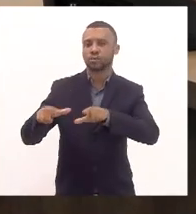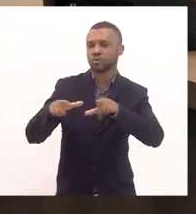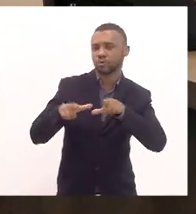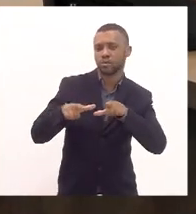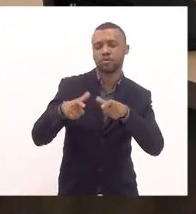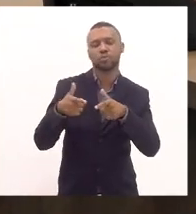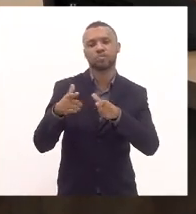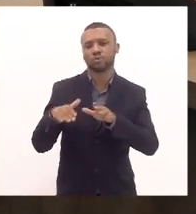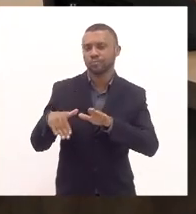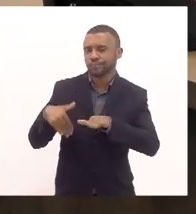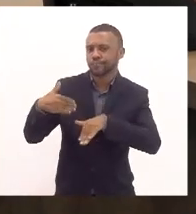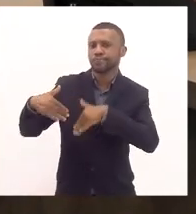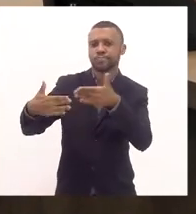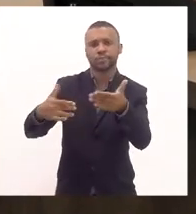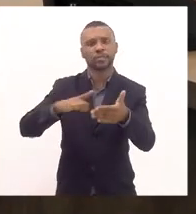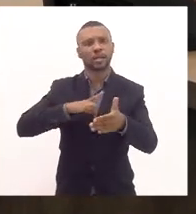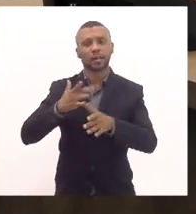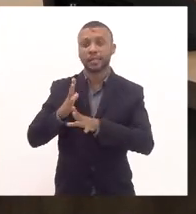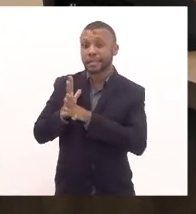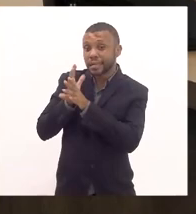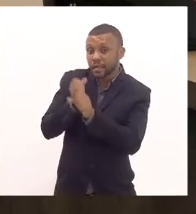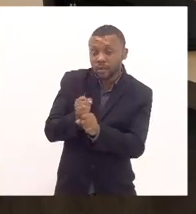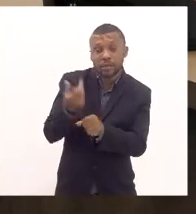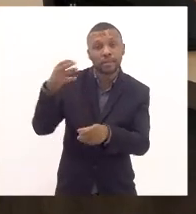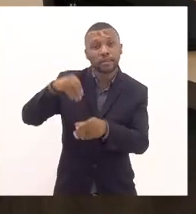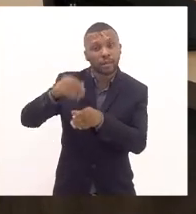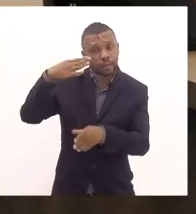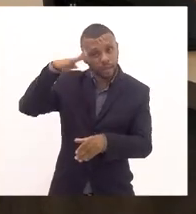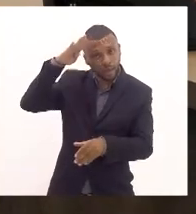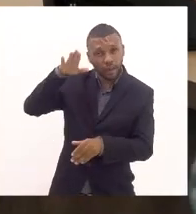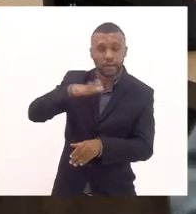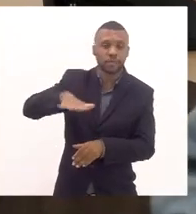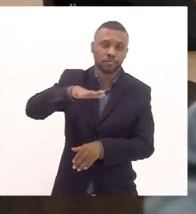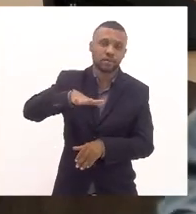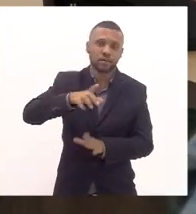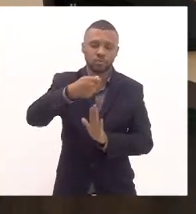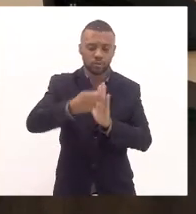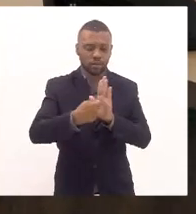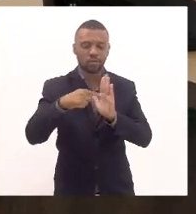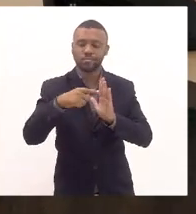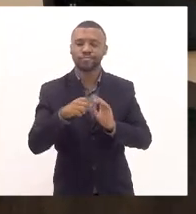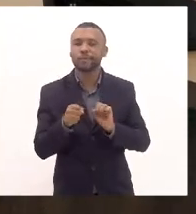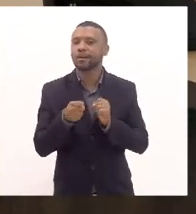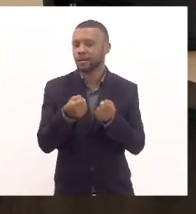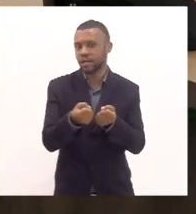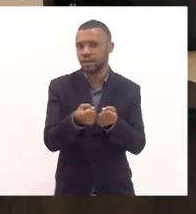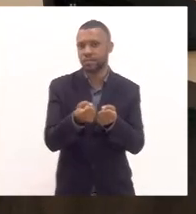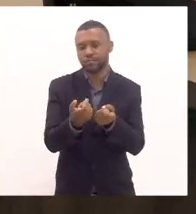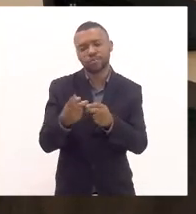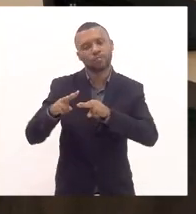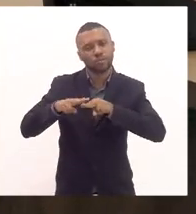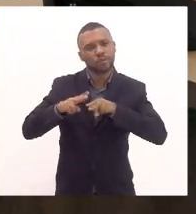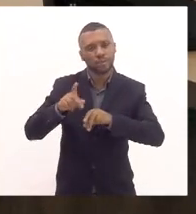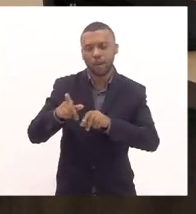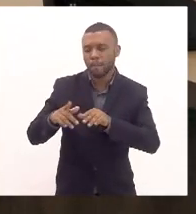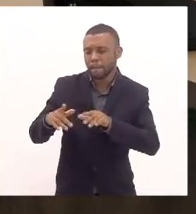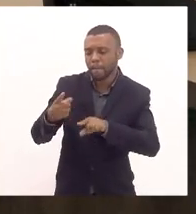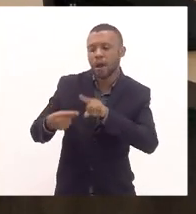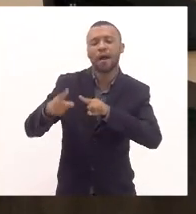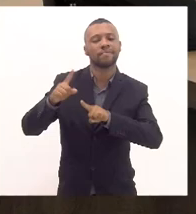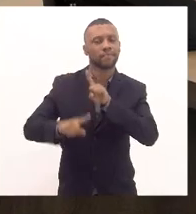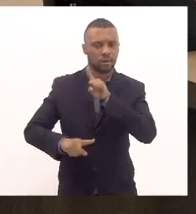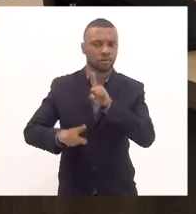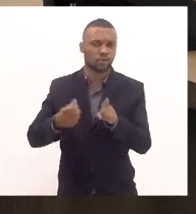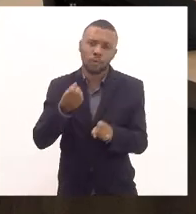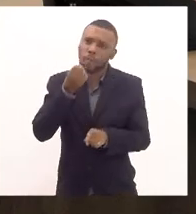com a sua evolução na trajetória acadêmica isso está garantido nesse texto portanto é uma avanço foi